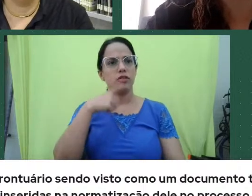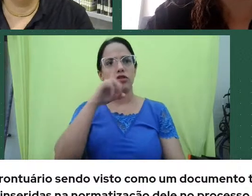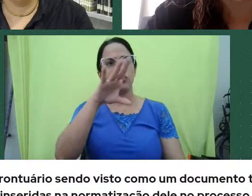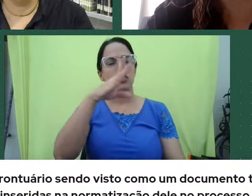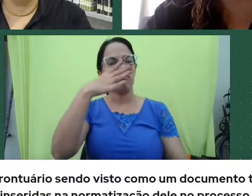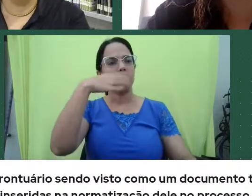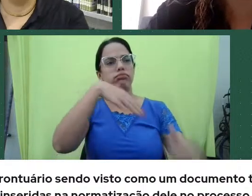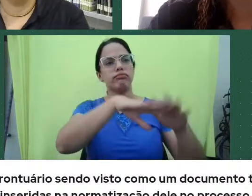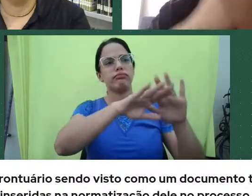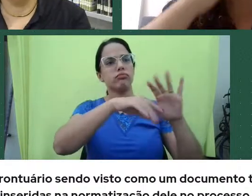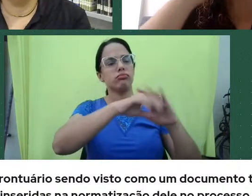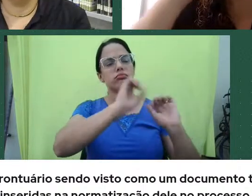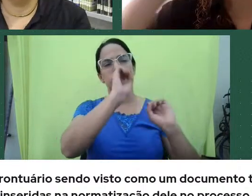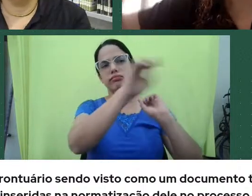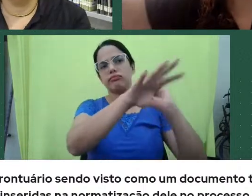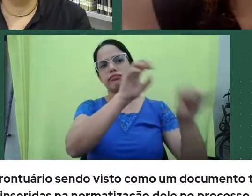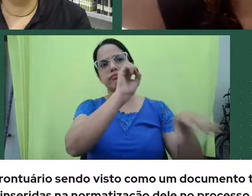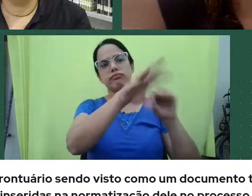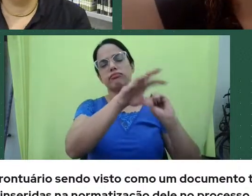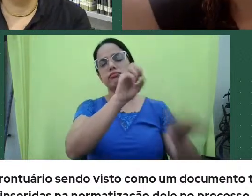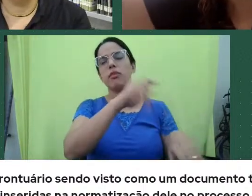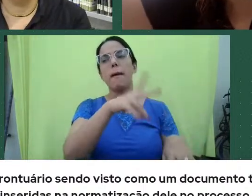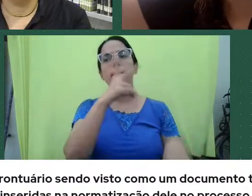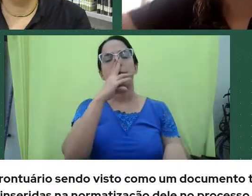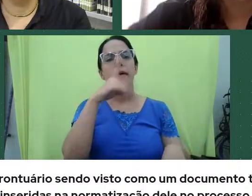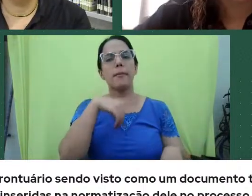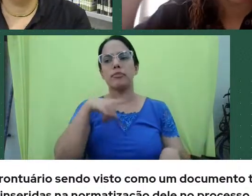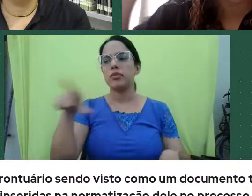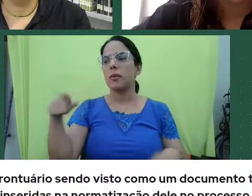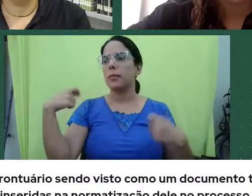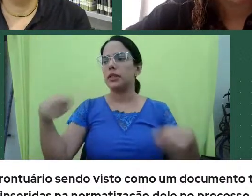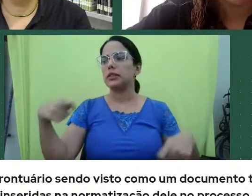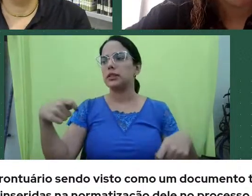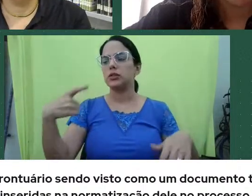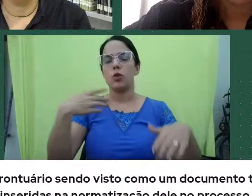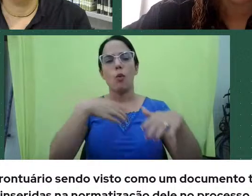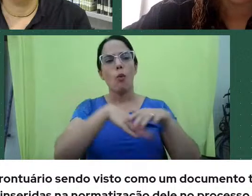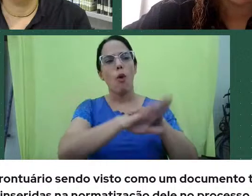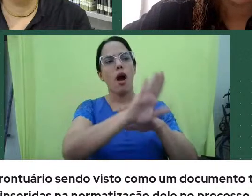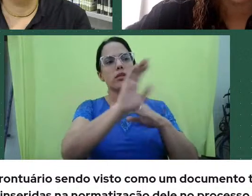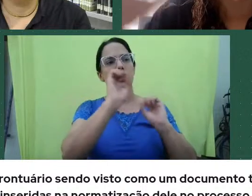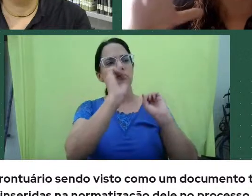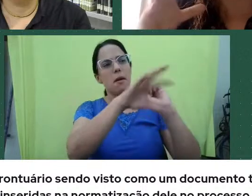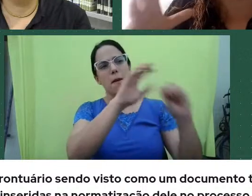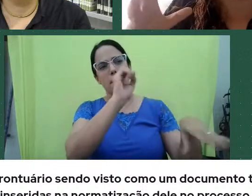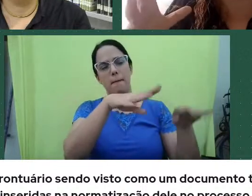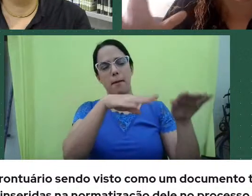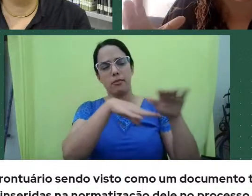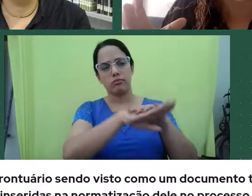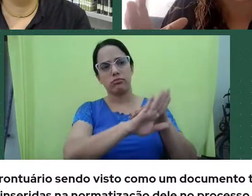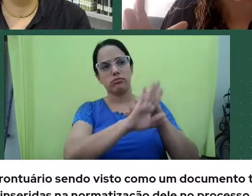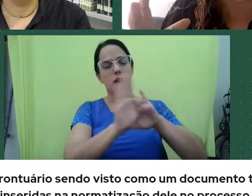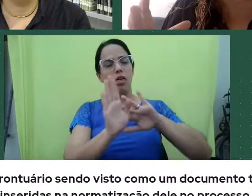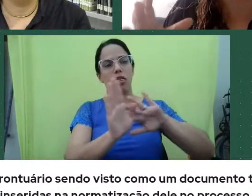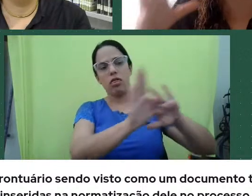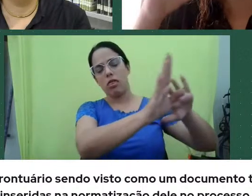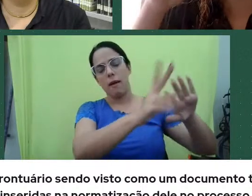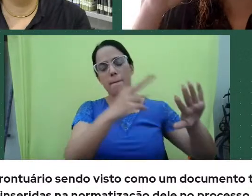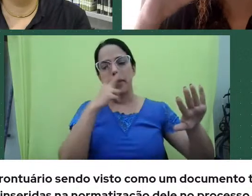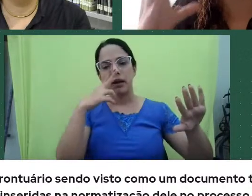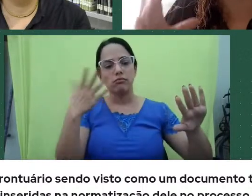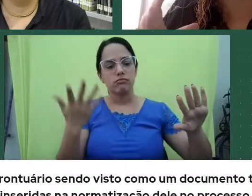porque eu tenho que guardar essa bagaça aí. Então, bota tudo para lá. Então, não se tinha a visão de